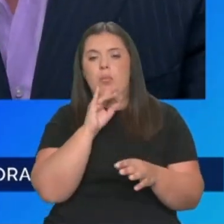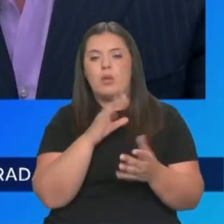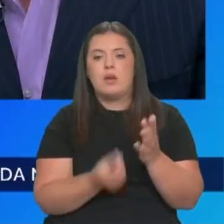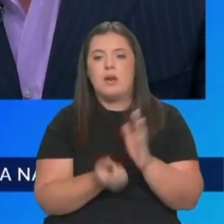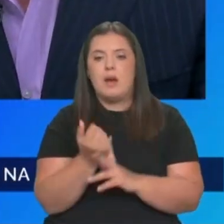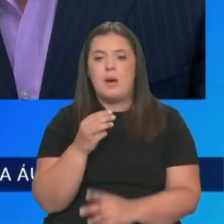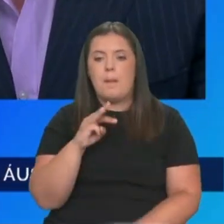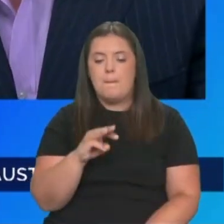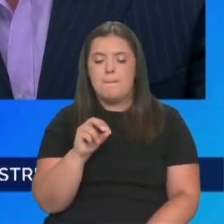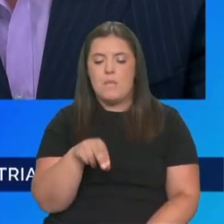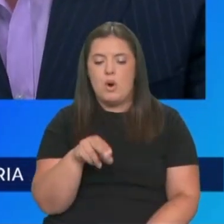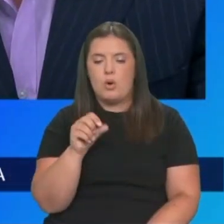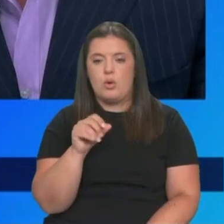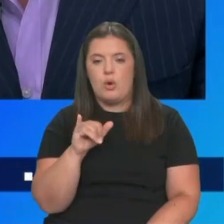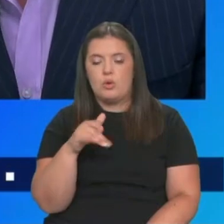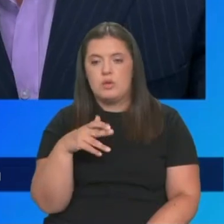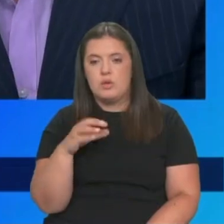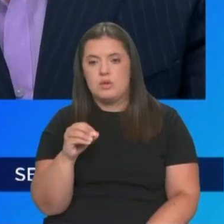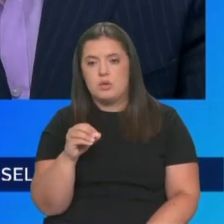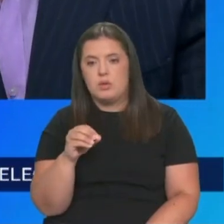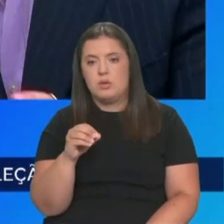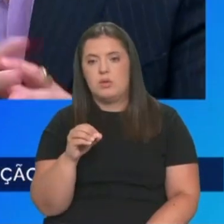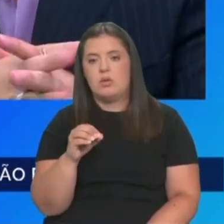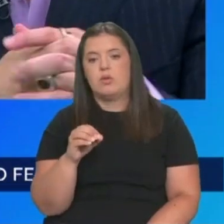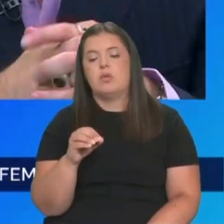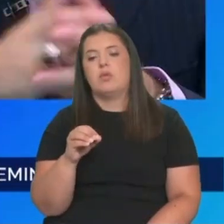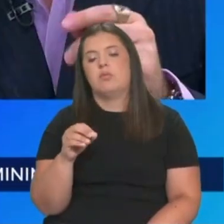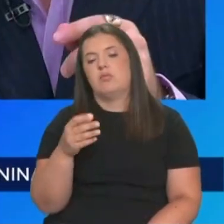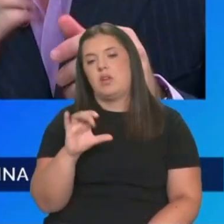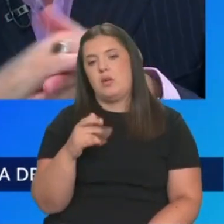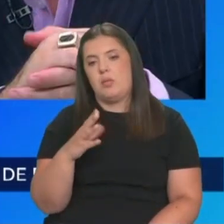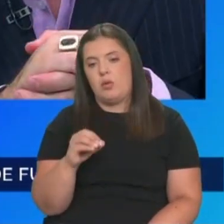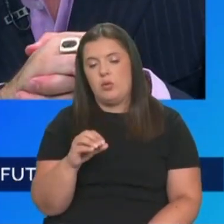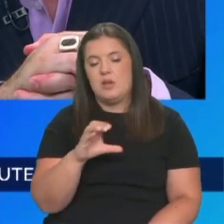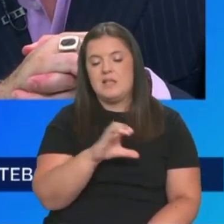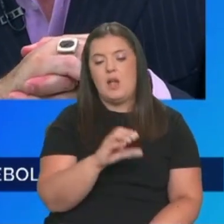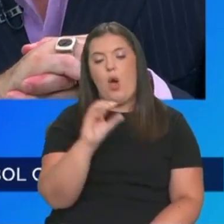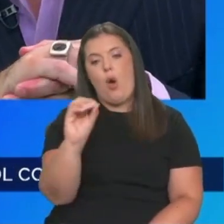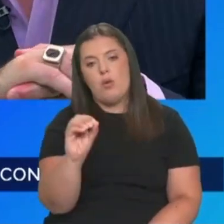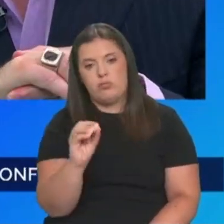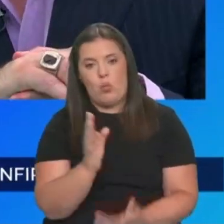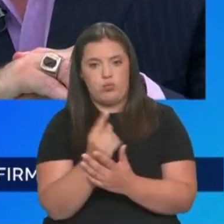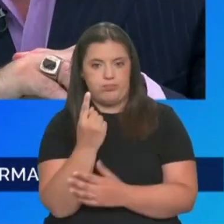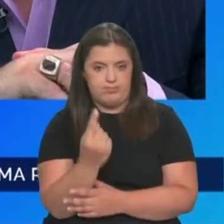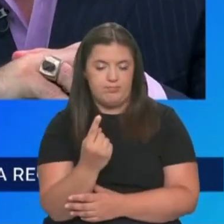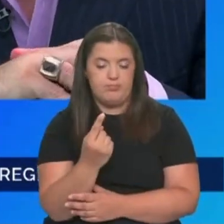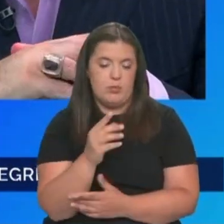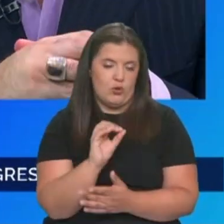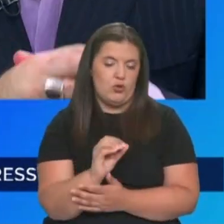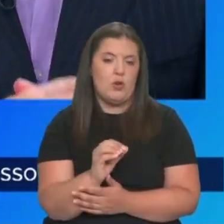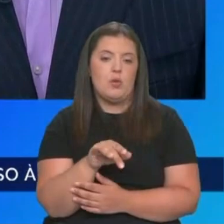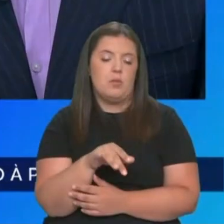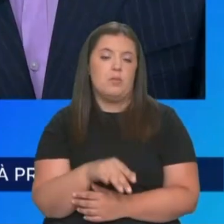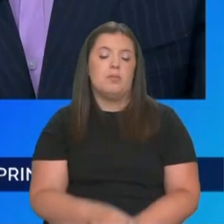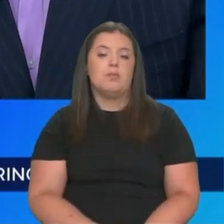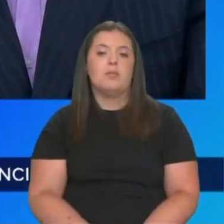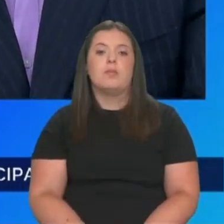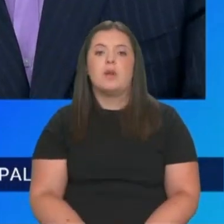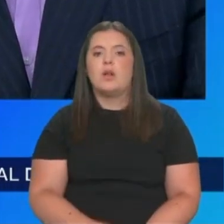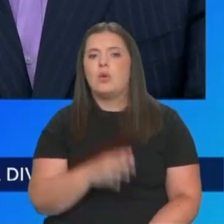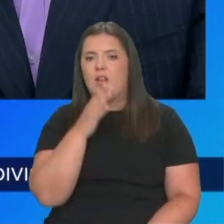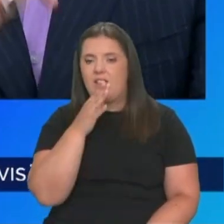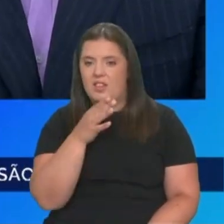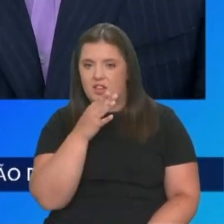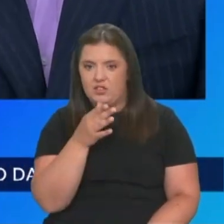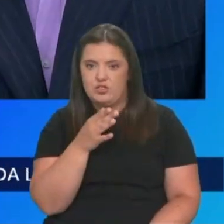carbono. CO2 é dióxido, CO, portanto só um de oxigênio, é monóxido de carbono. E o que diz esta